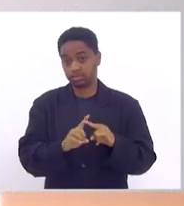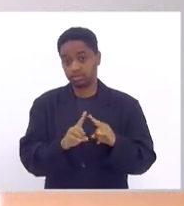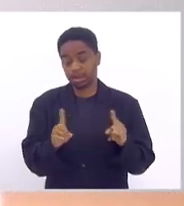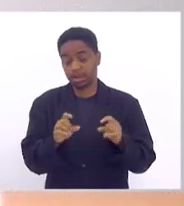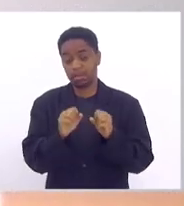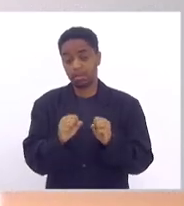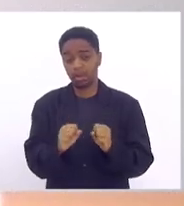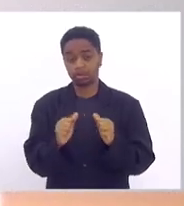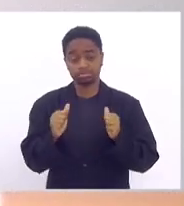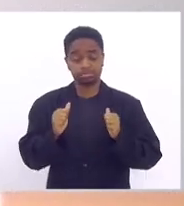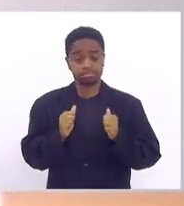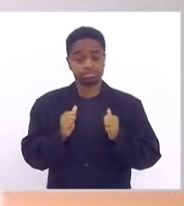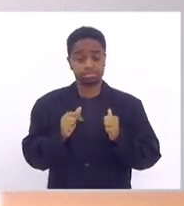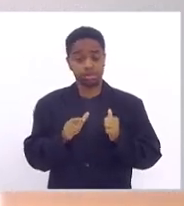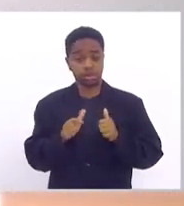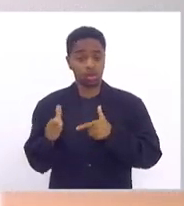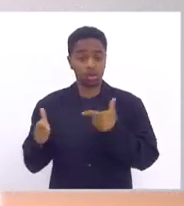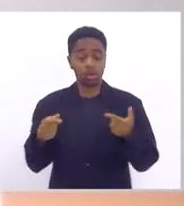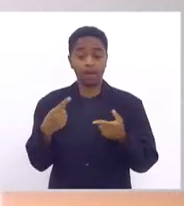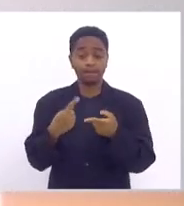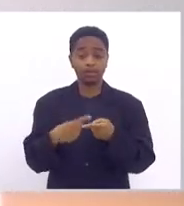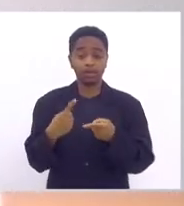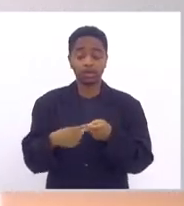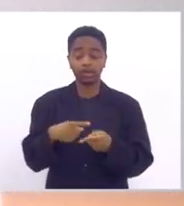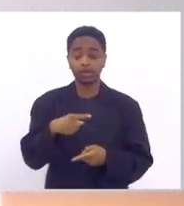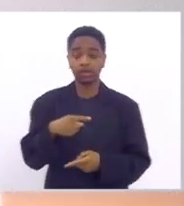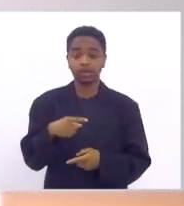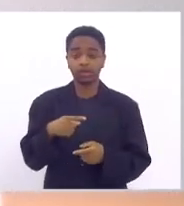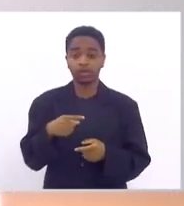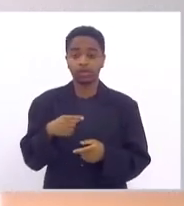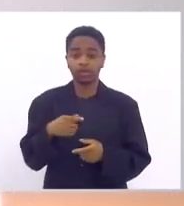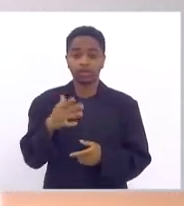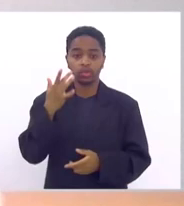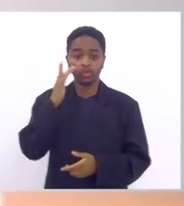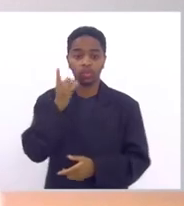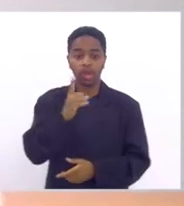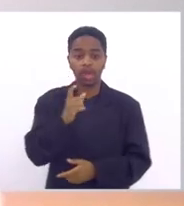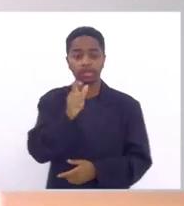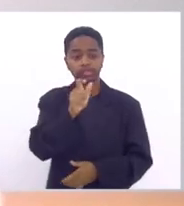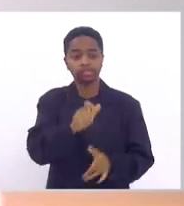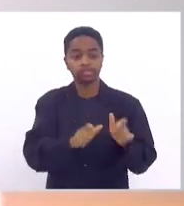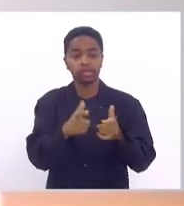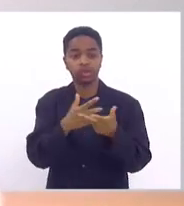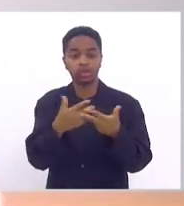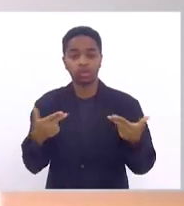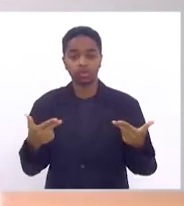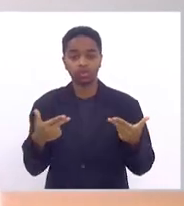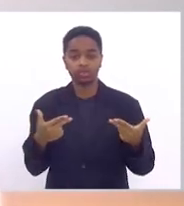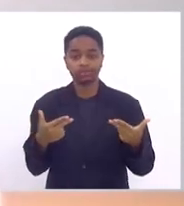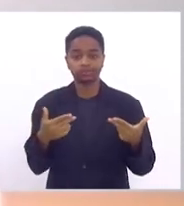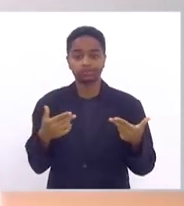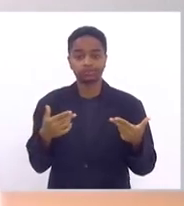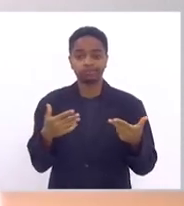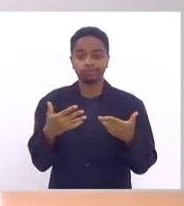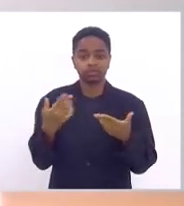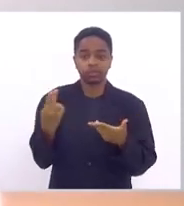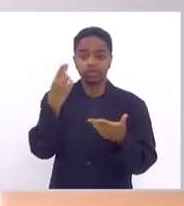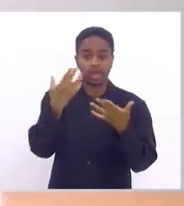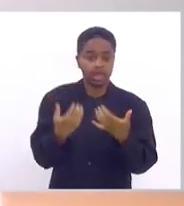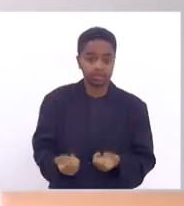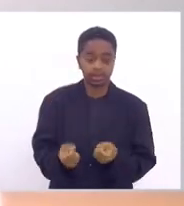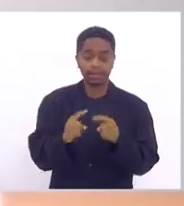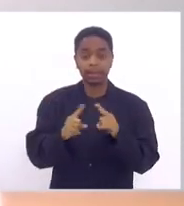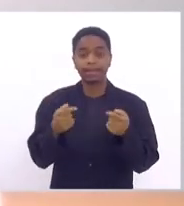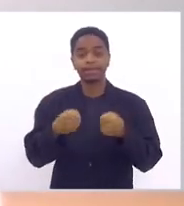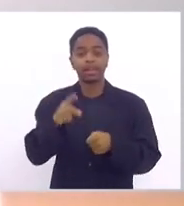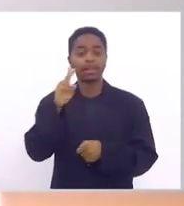reagir em outros por simplesmente porque não considerou alguma coisa como inaceitável a gente sempre tem que lembrar um